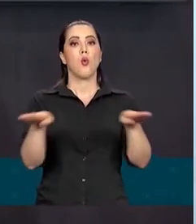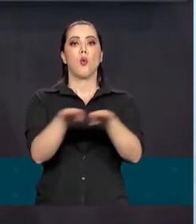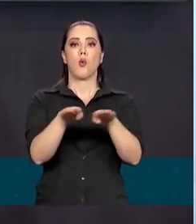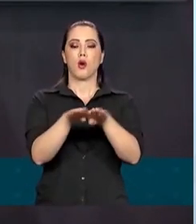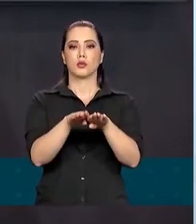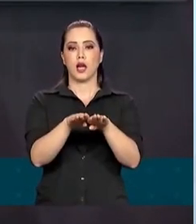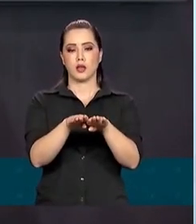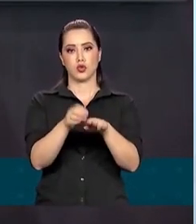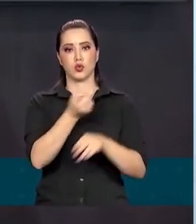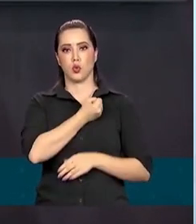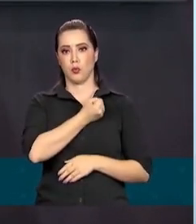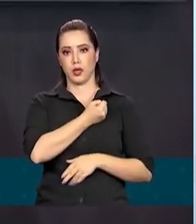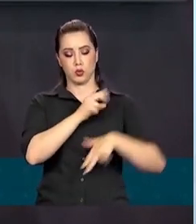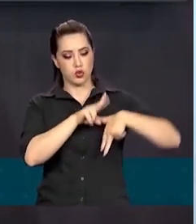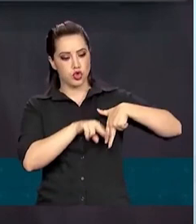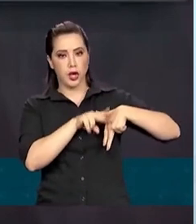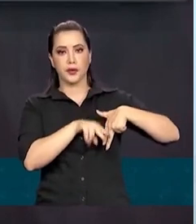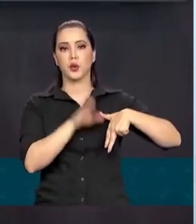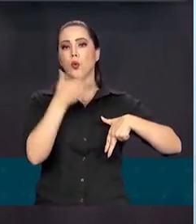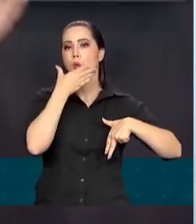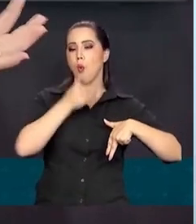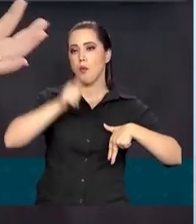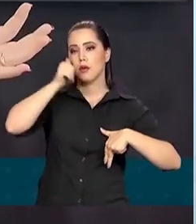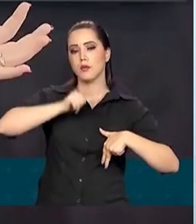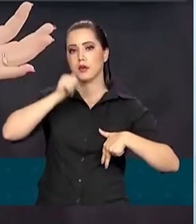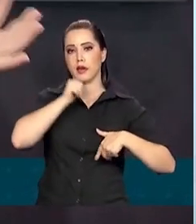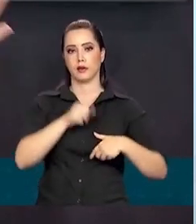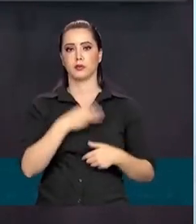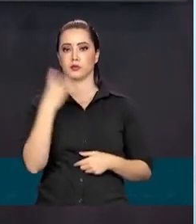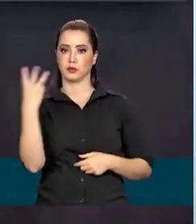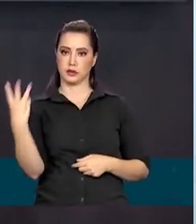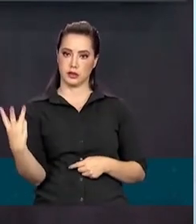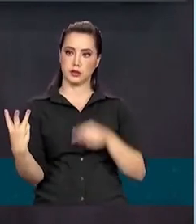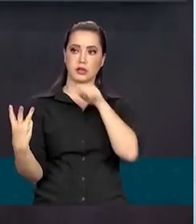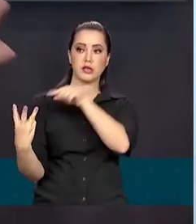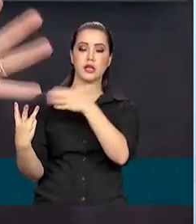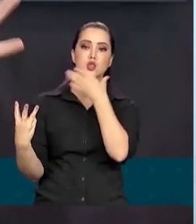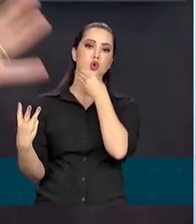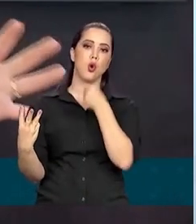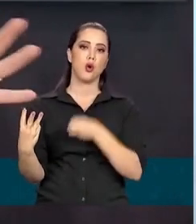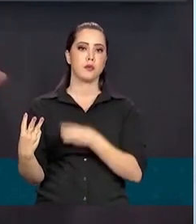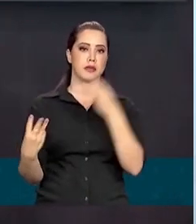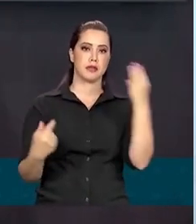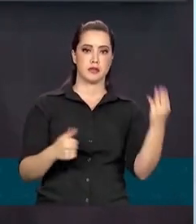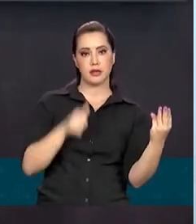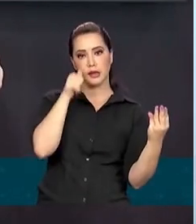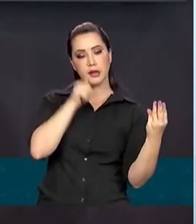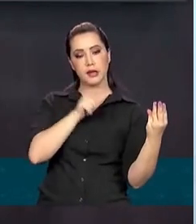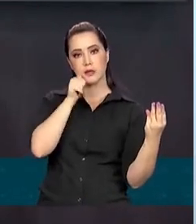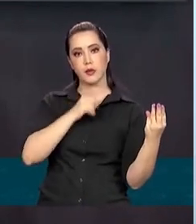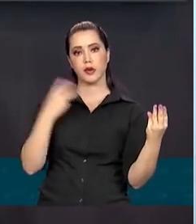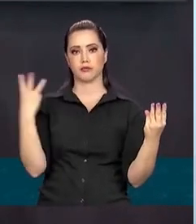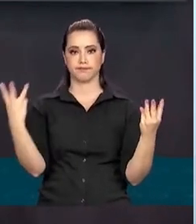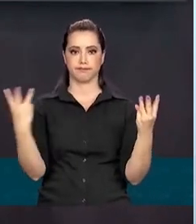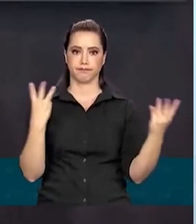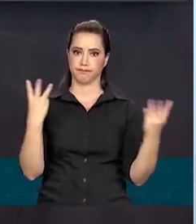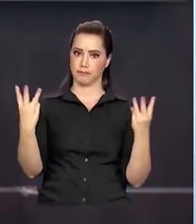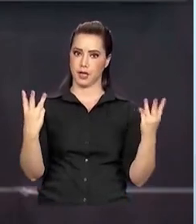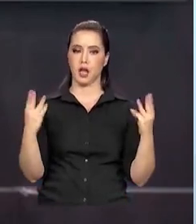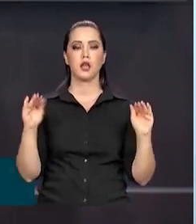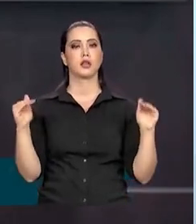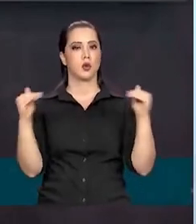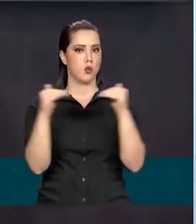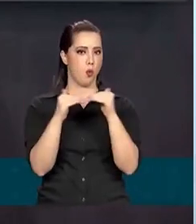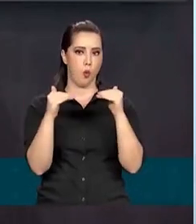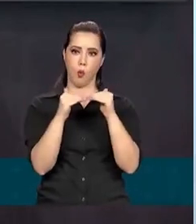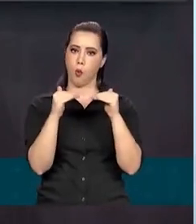igualdade de gênero, portanto, estão equiparados, nós temos 3 homens e 3 mulheres igualmente na escala,